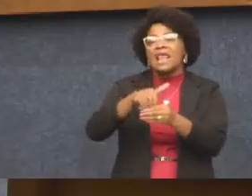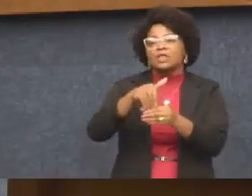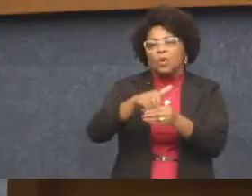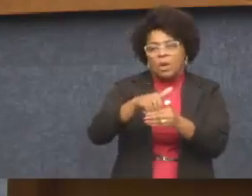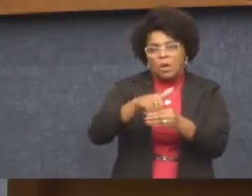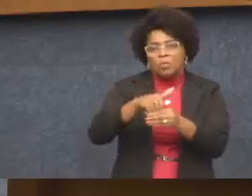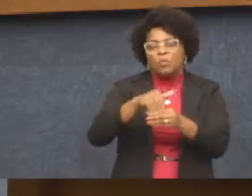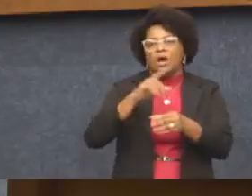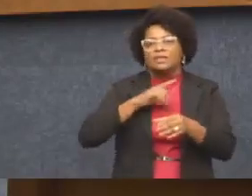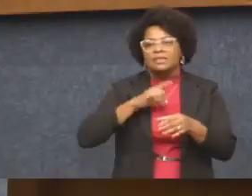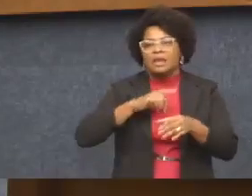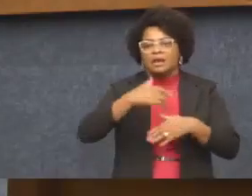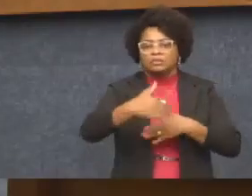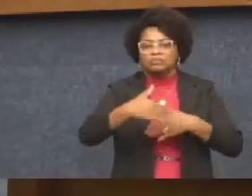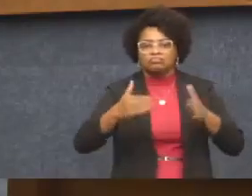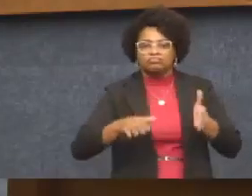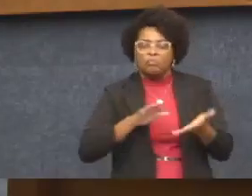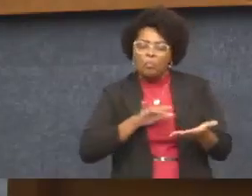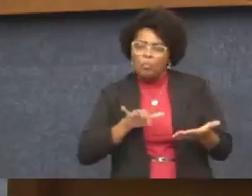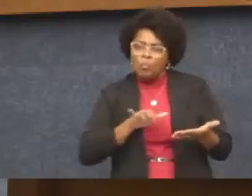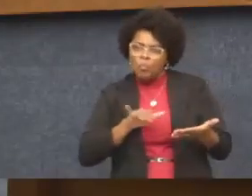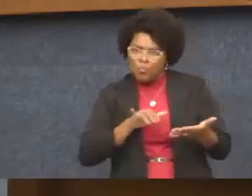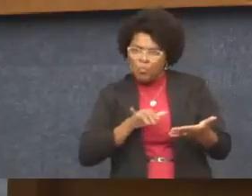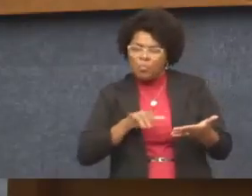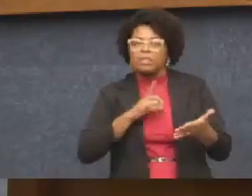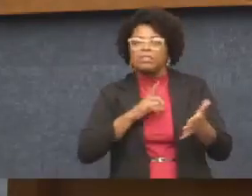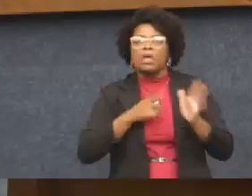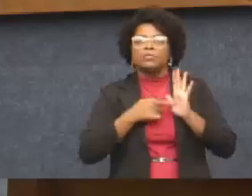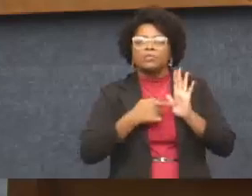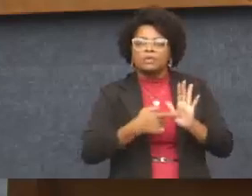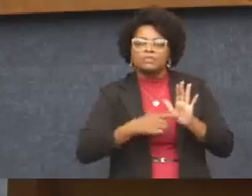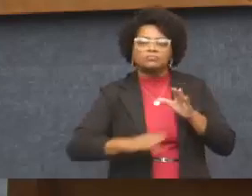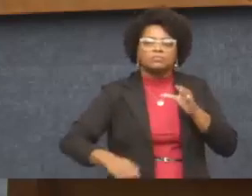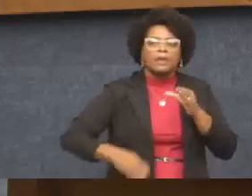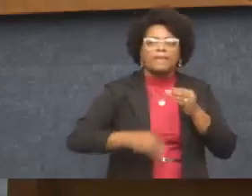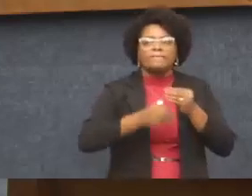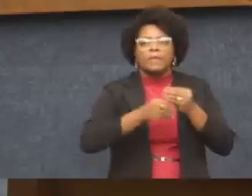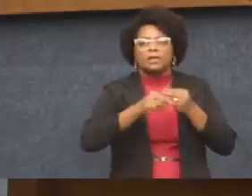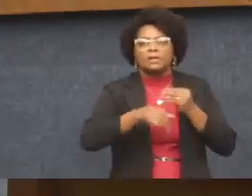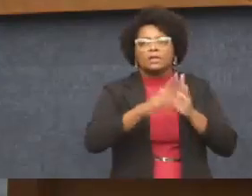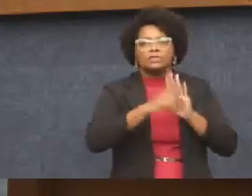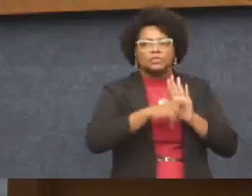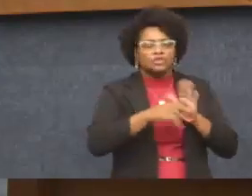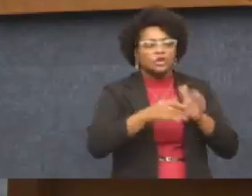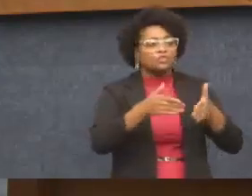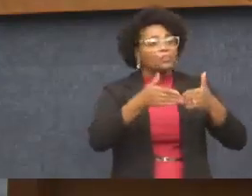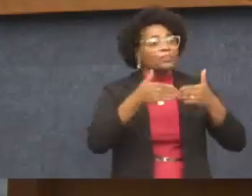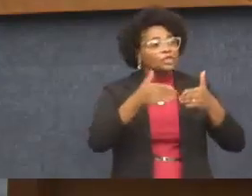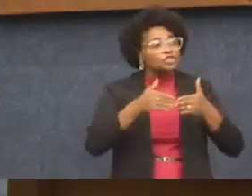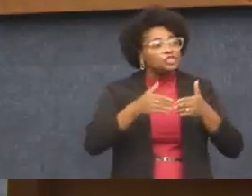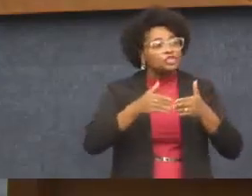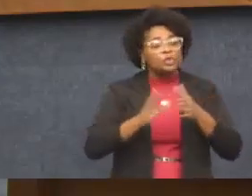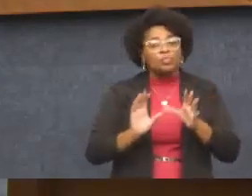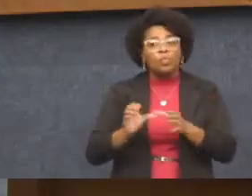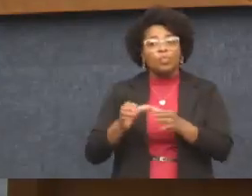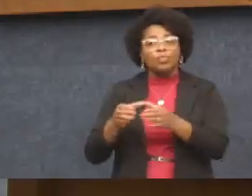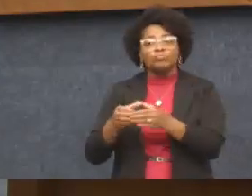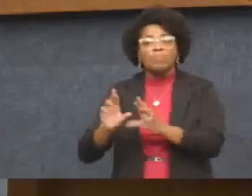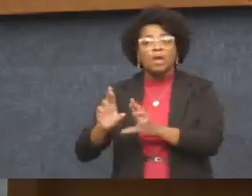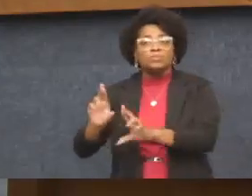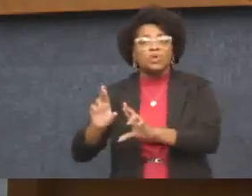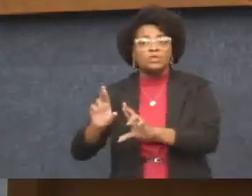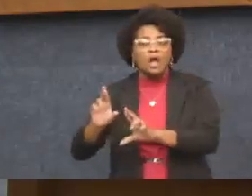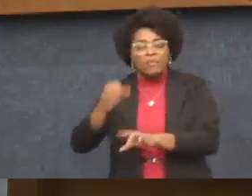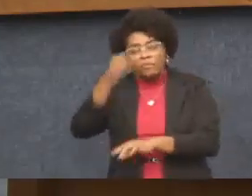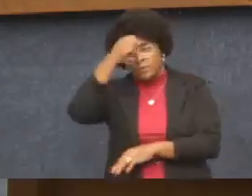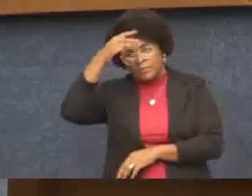eletrônicas. Ontem nós apresentamos emenda a esse projeto, a pedido da área técnica da Prefeitura para fazer alguns ajustes.